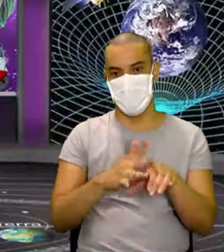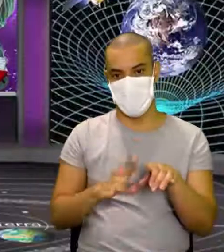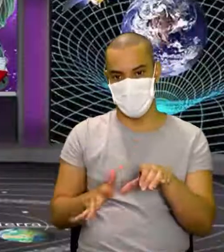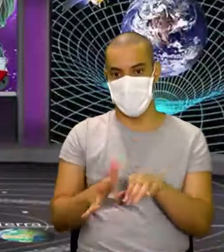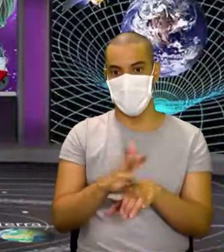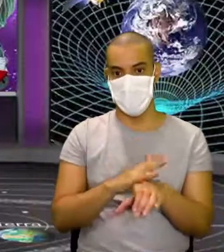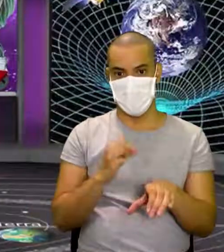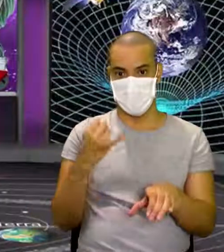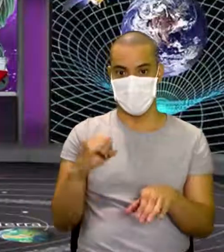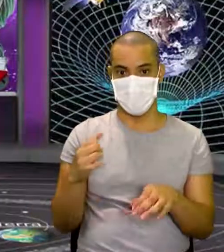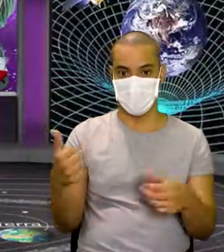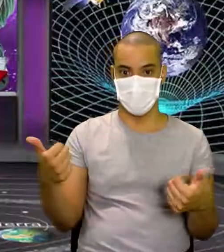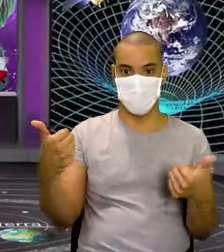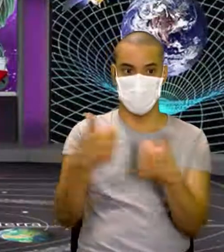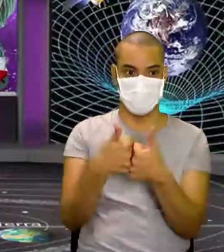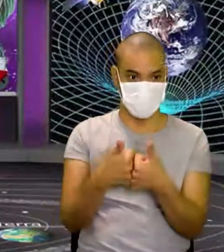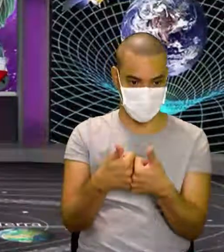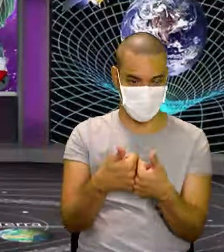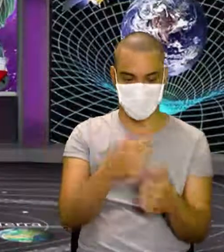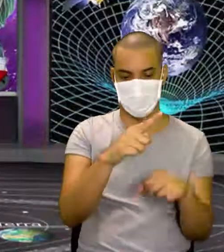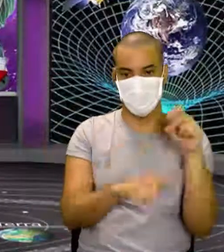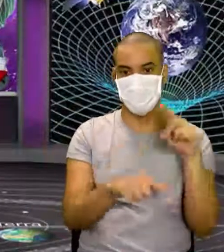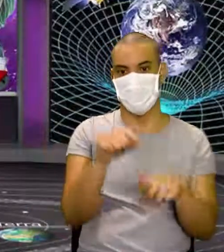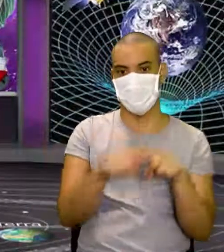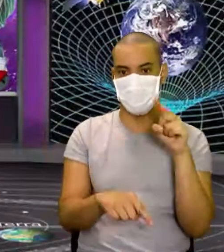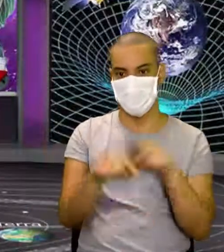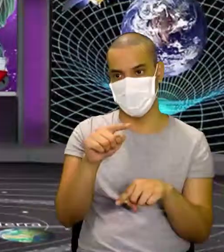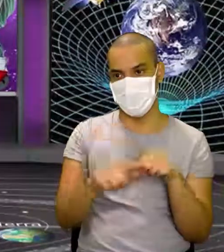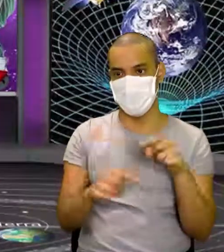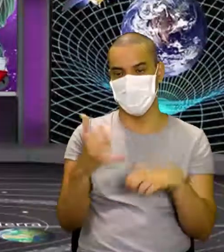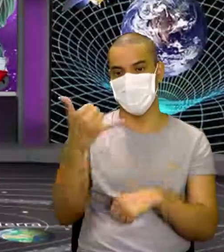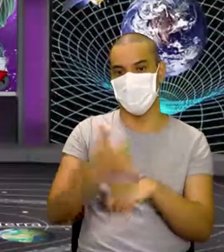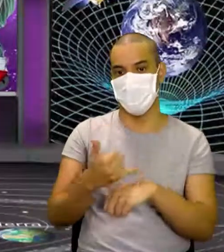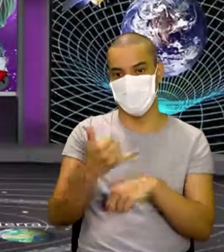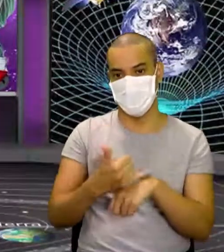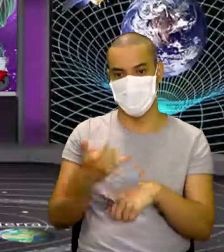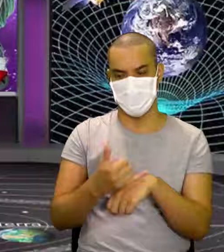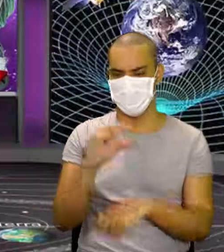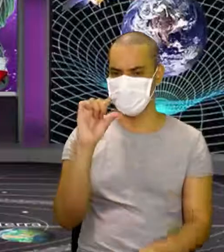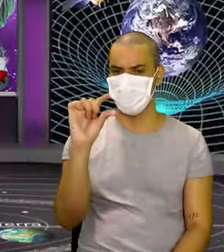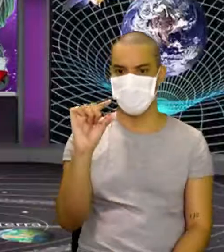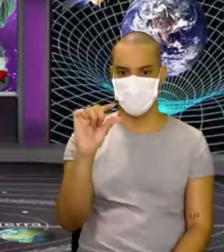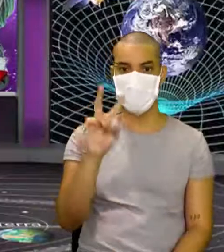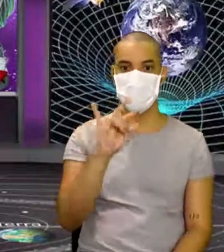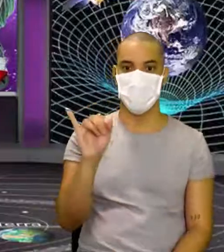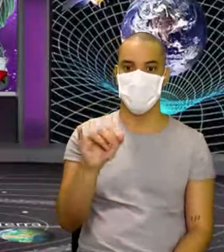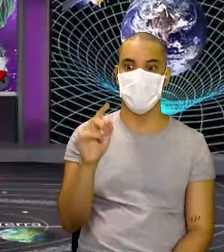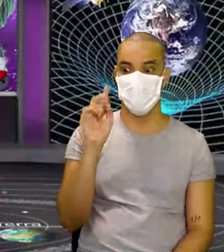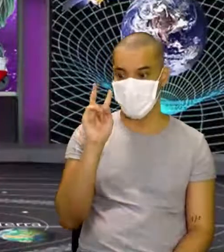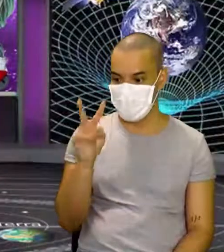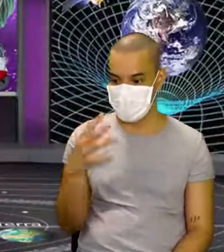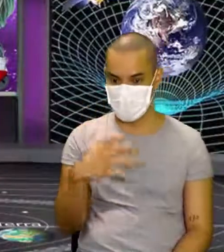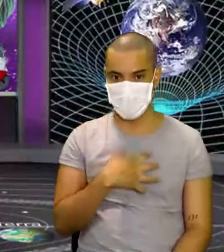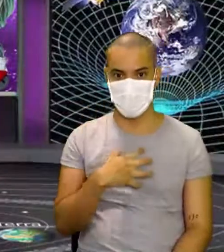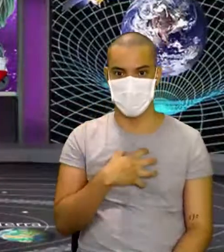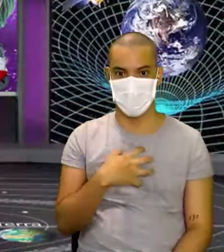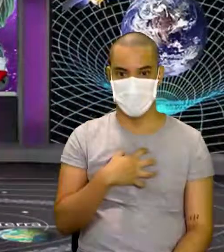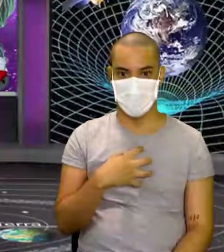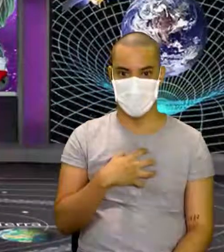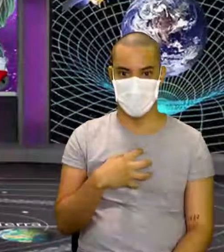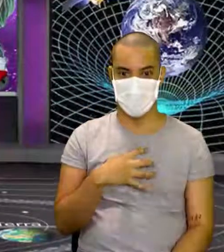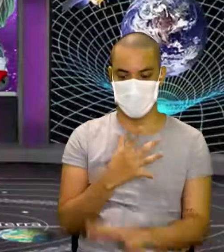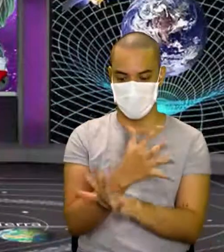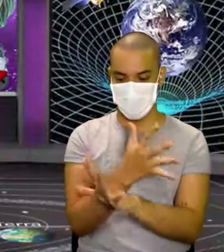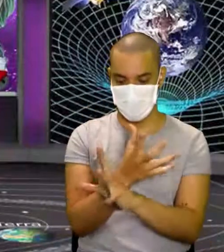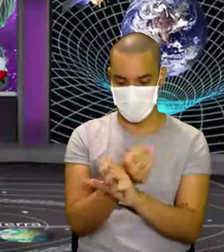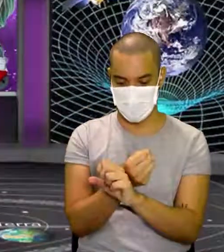se você aproximar de um material, né, um ferro, algo pequeno, você vai conseguir sentir a atração